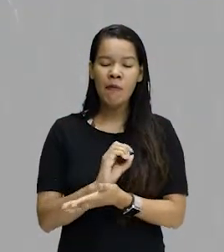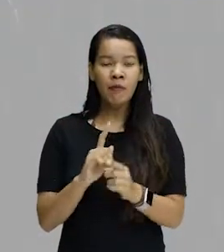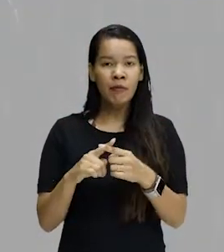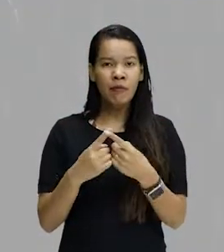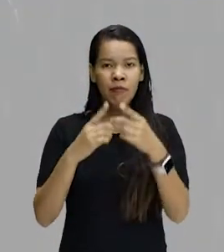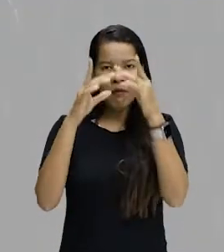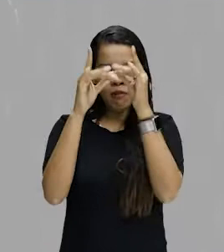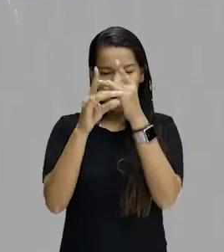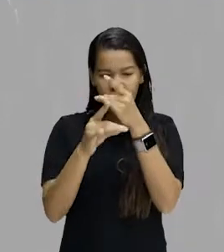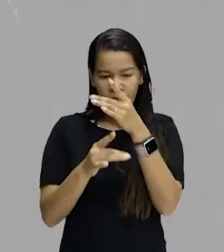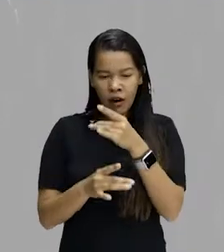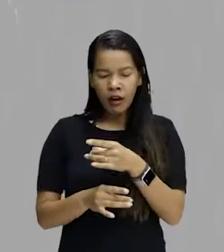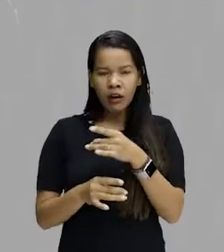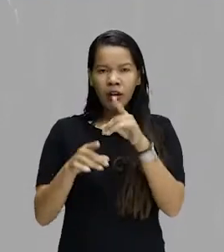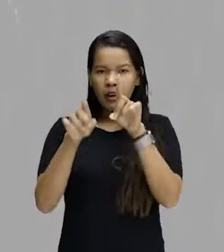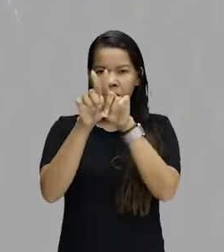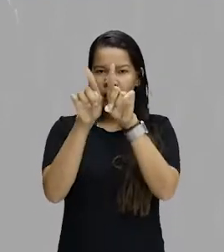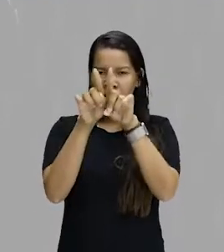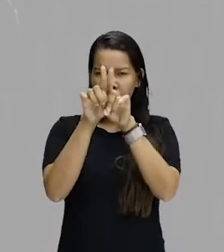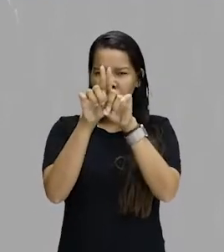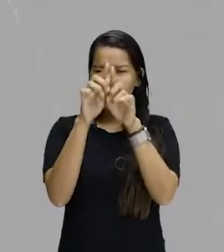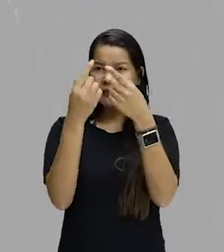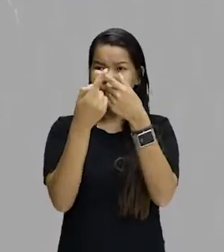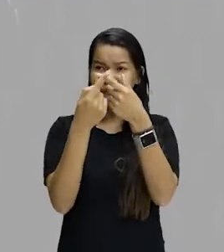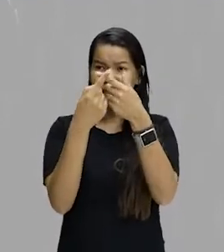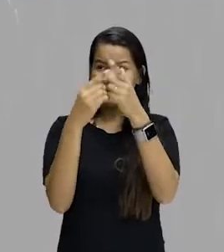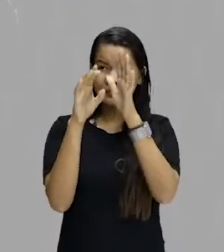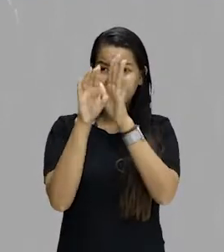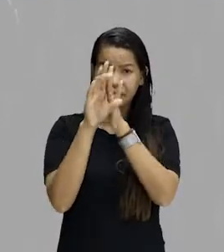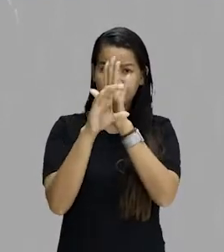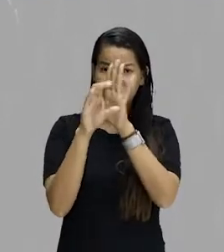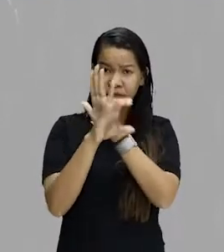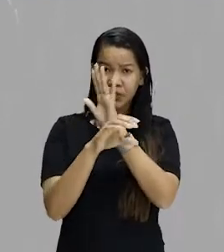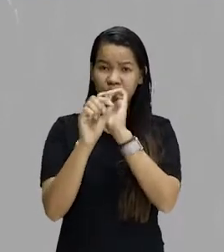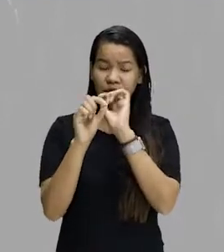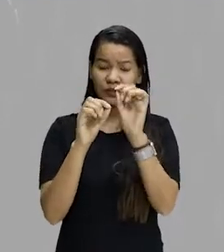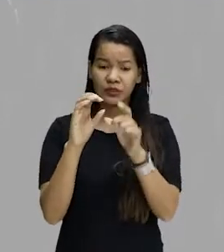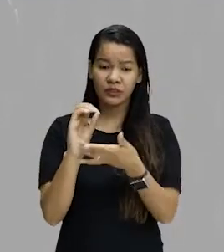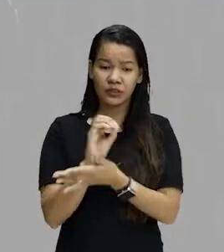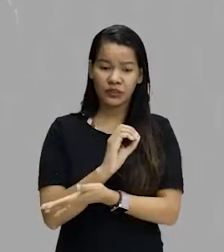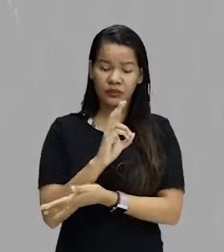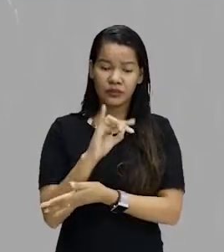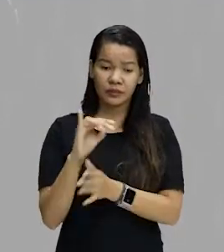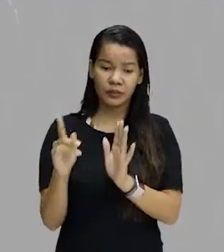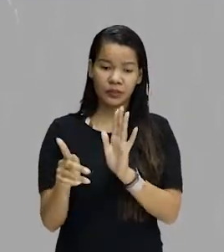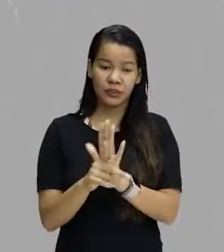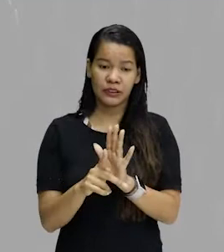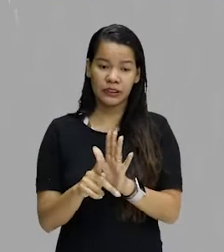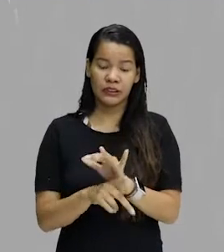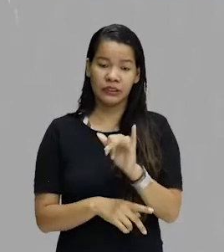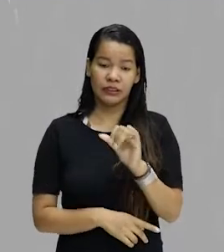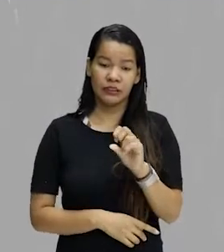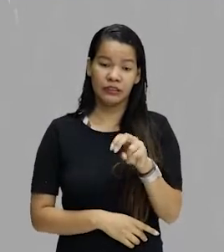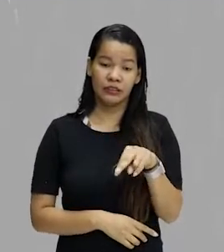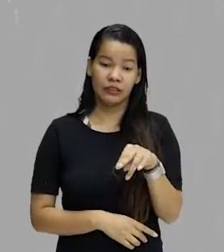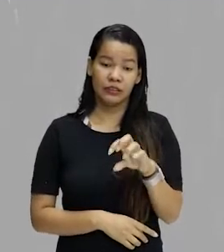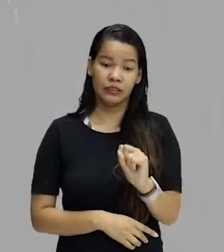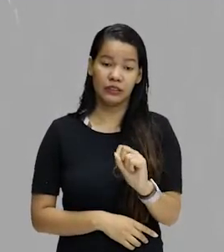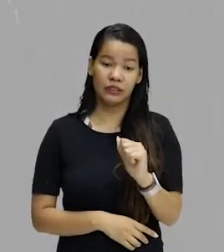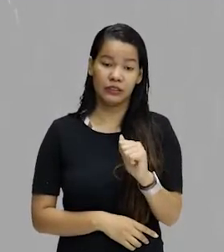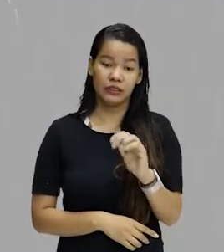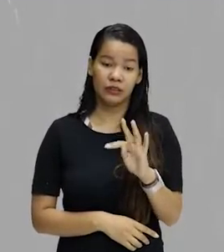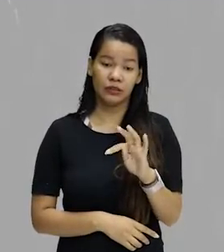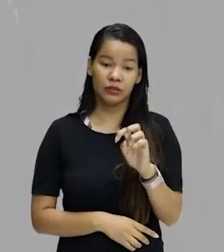composto orgânico, ou ele vai possuir insaturação, que pode ser uma